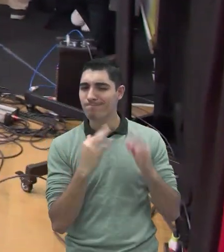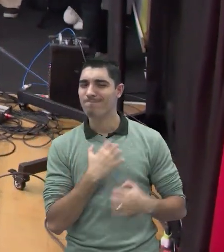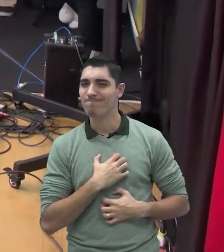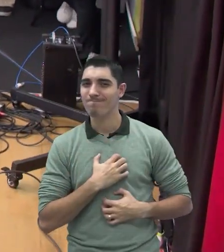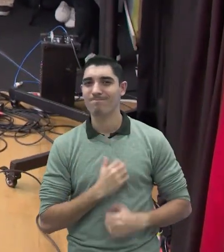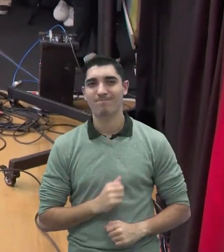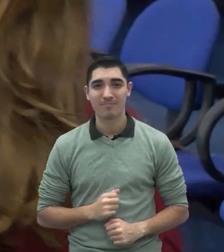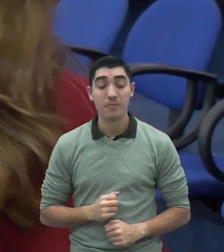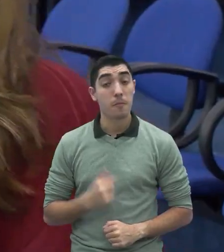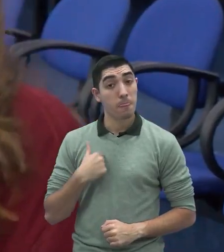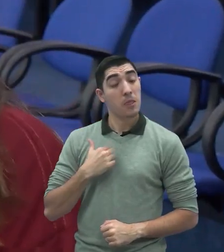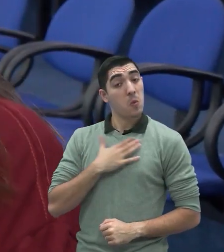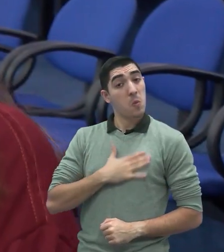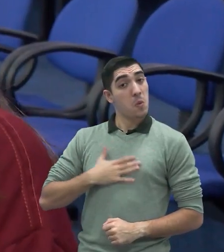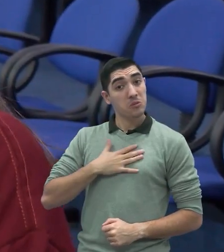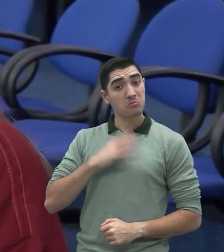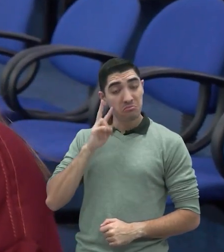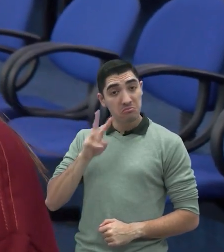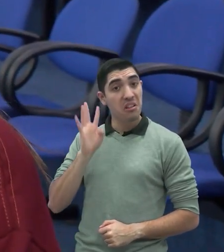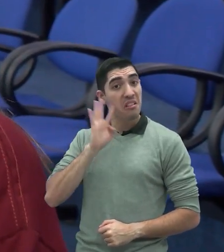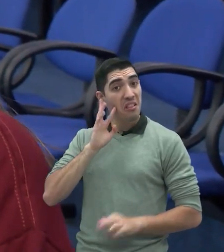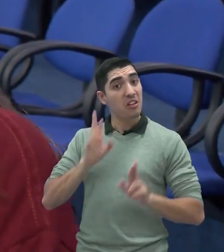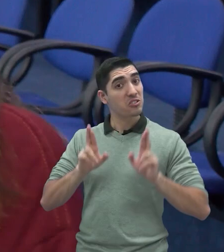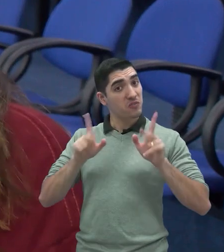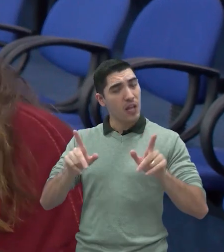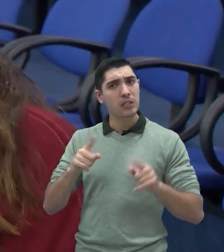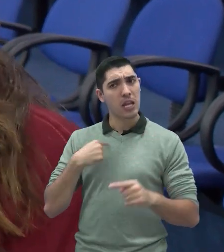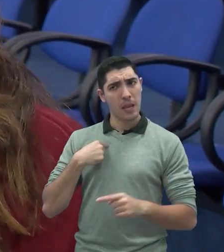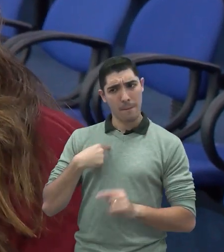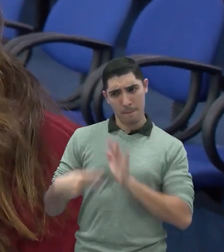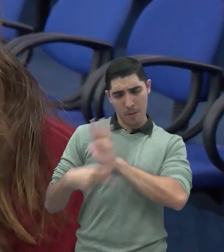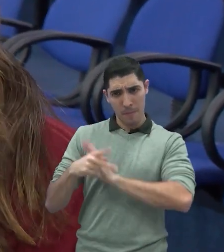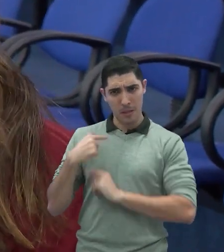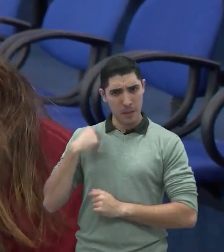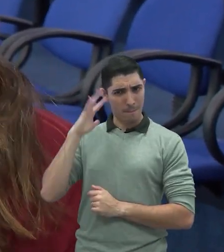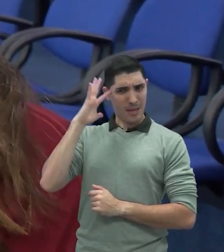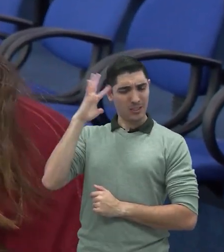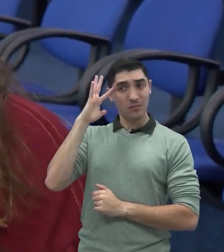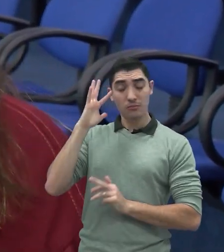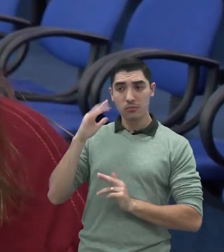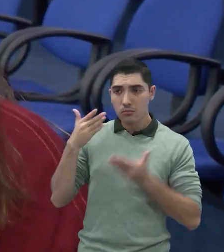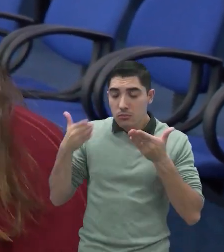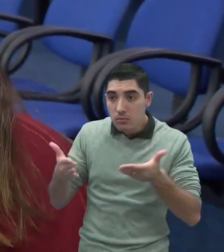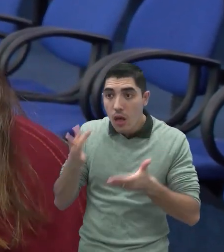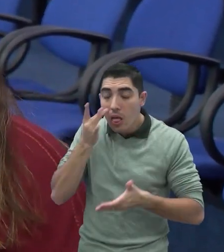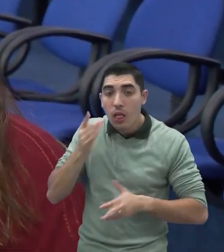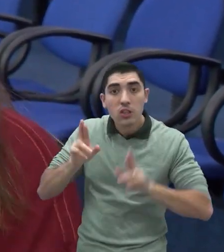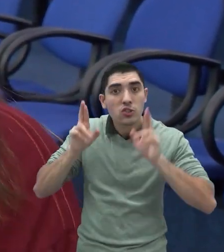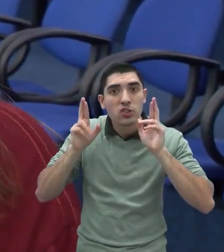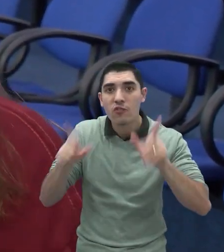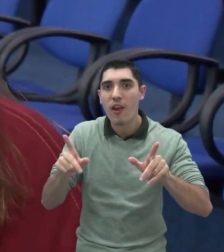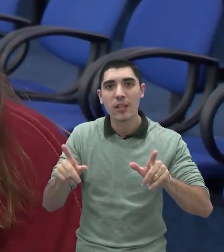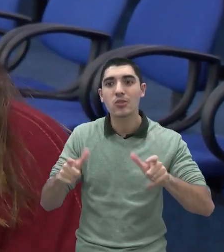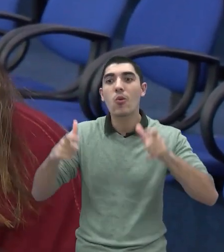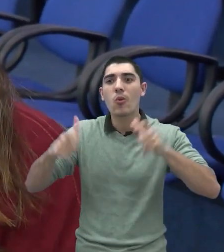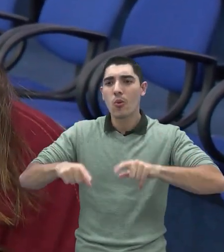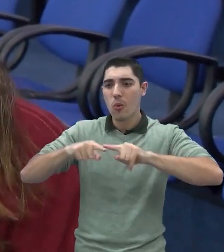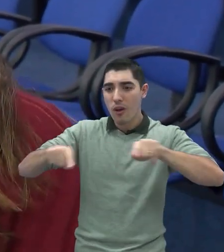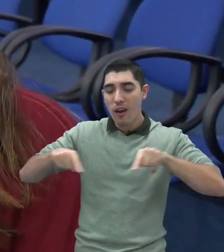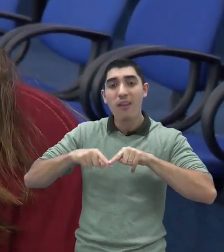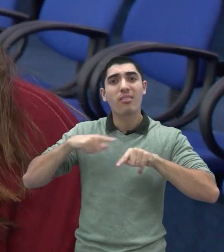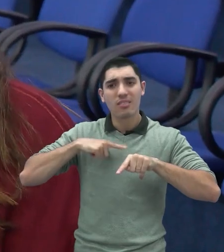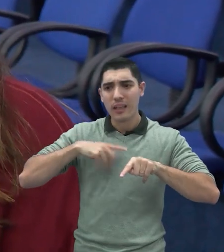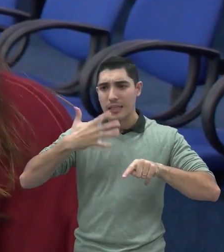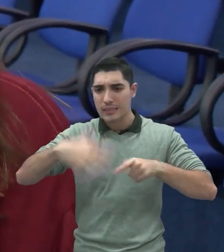mais chama a atenção. Eu achei que foi uma coisa bem legal, porque não é da maneira que a gente pensa, de uma maneira totalmente diferente. Estúdio é